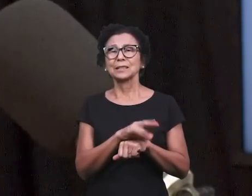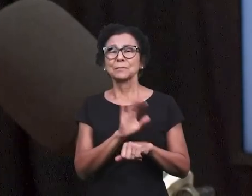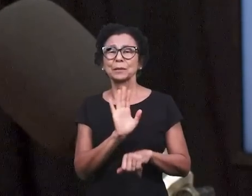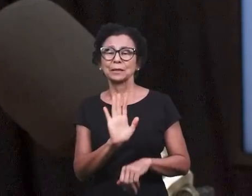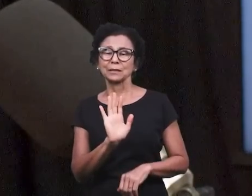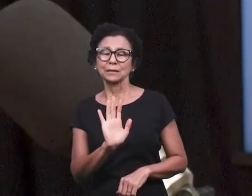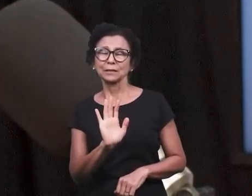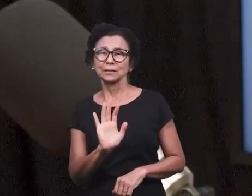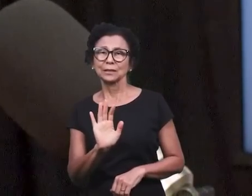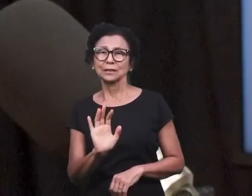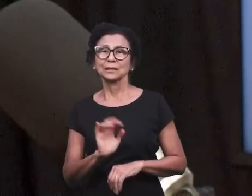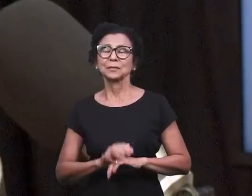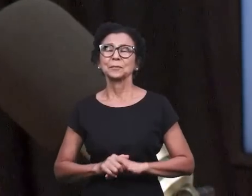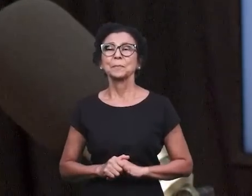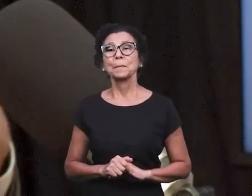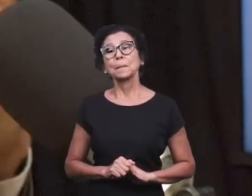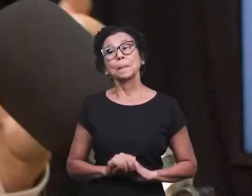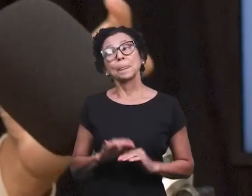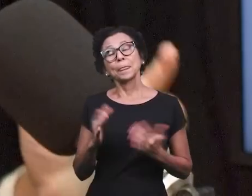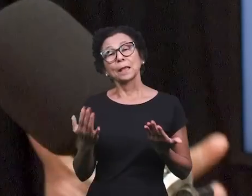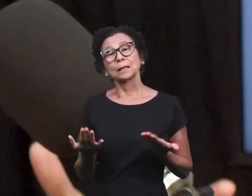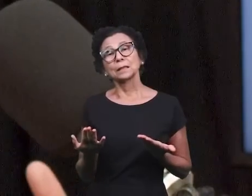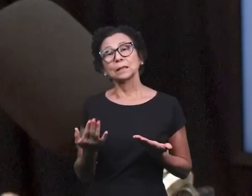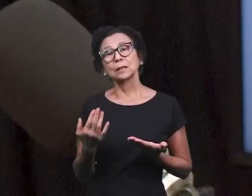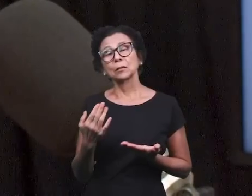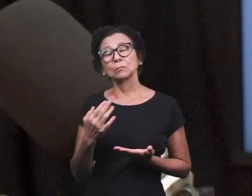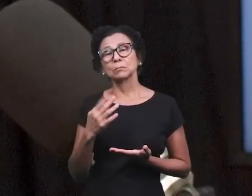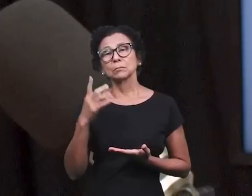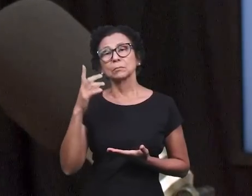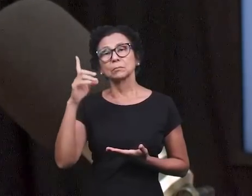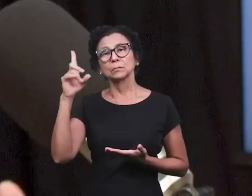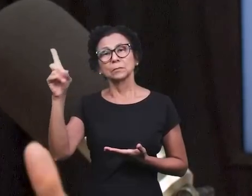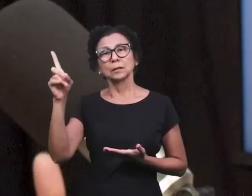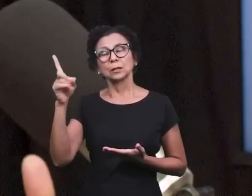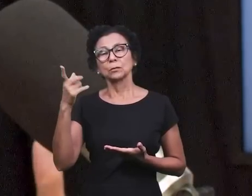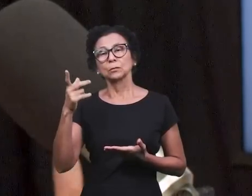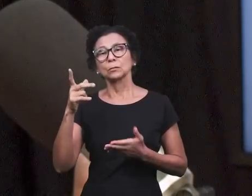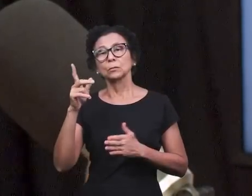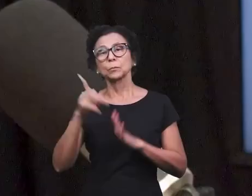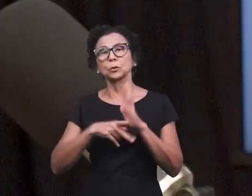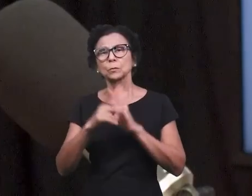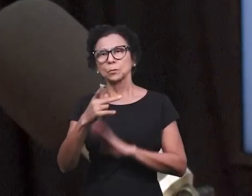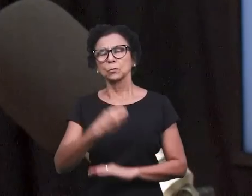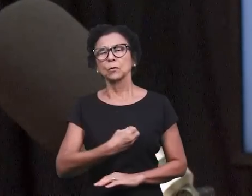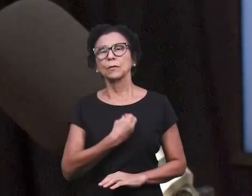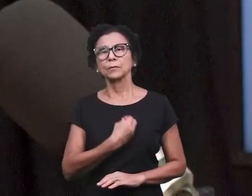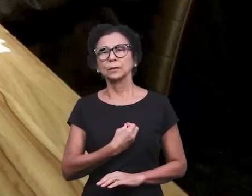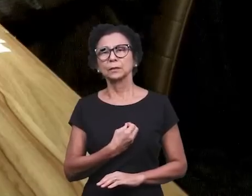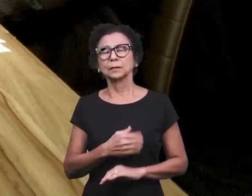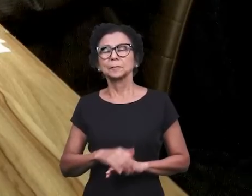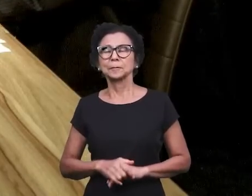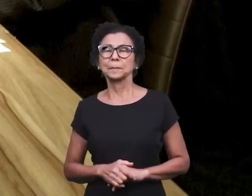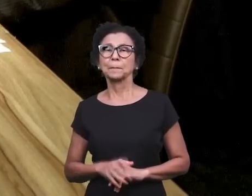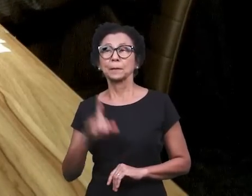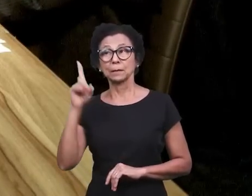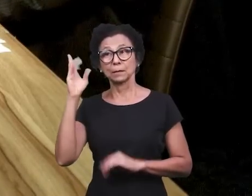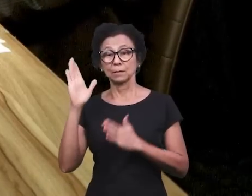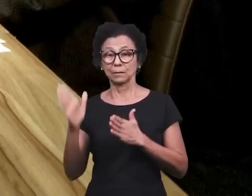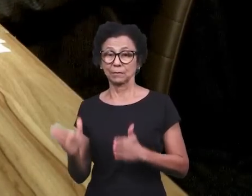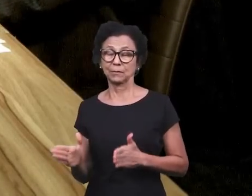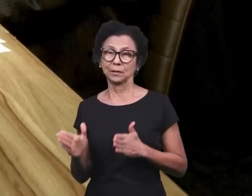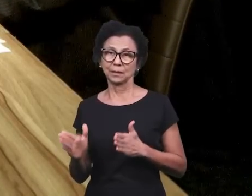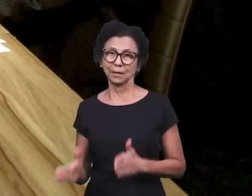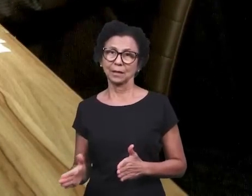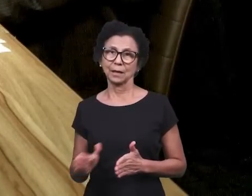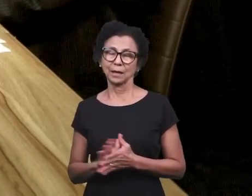chamados, né? Nós não sabemos qual o projeto que Deus tem para a sua vida, mas nós sabemos que o nosso Deus é fiel, né? Ele é fiel e